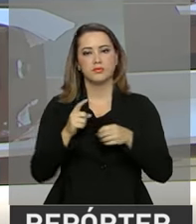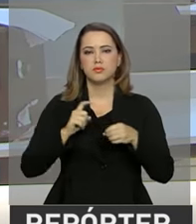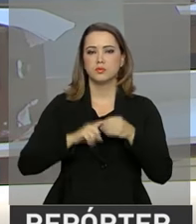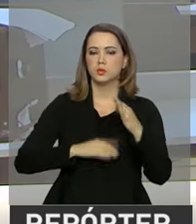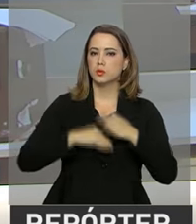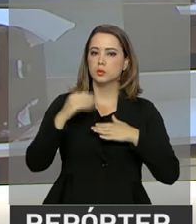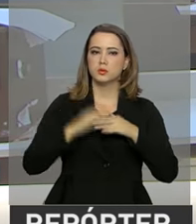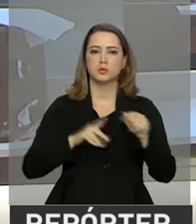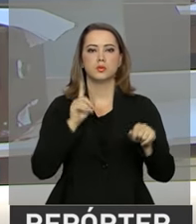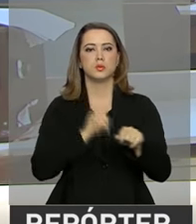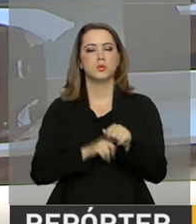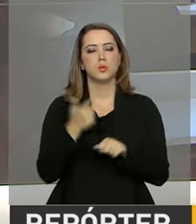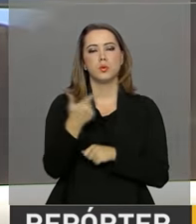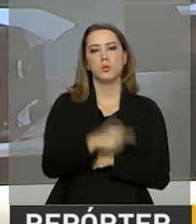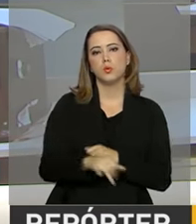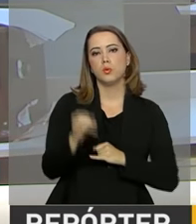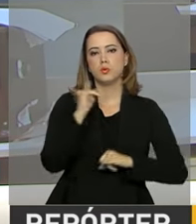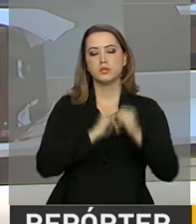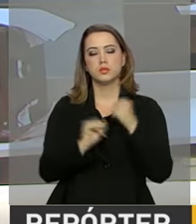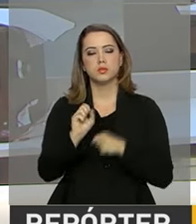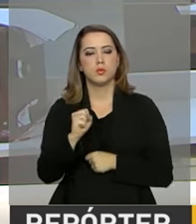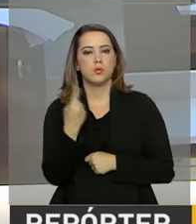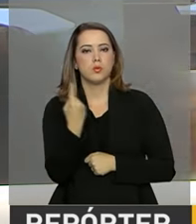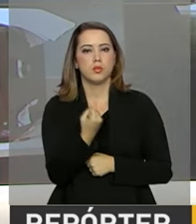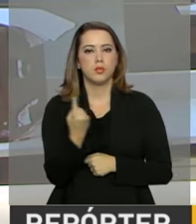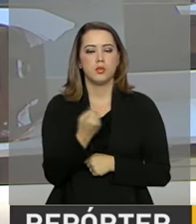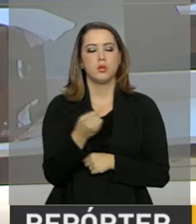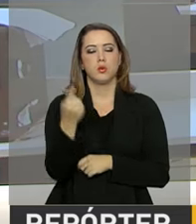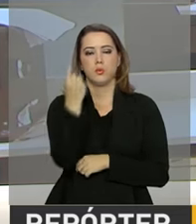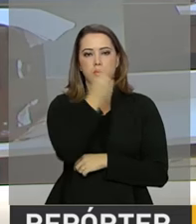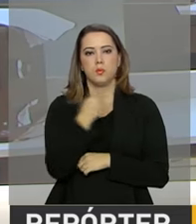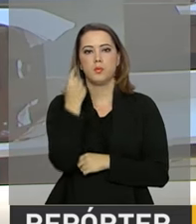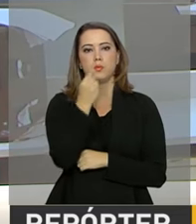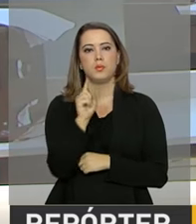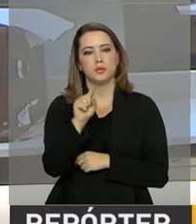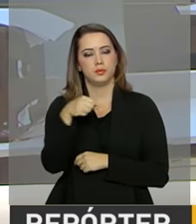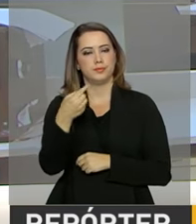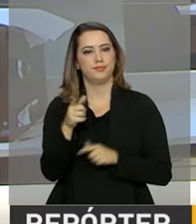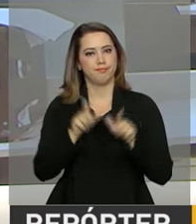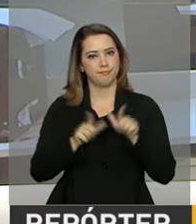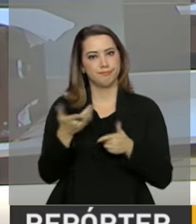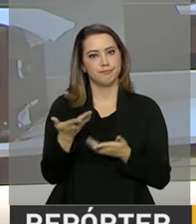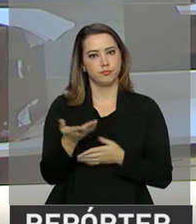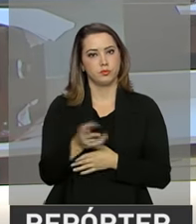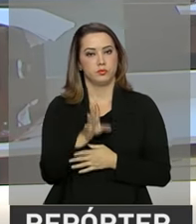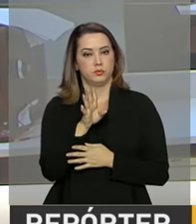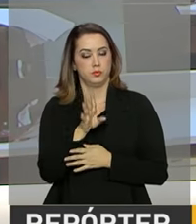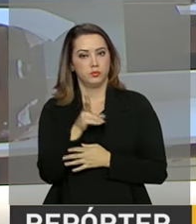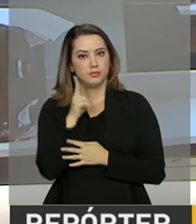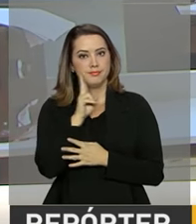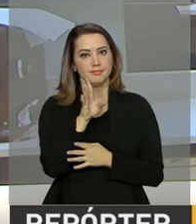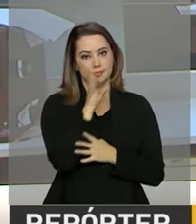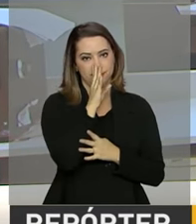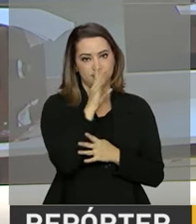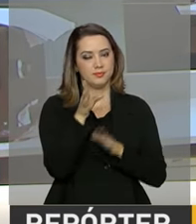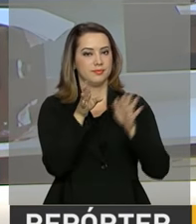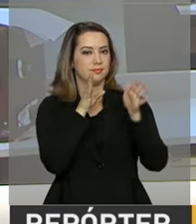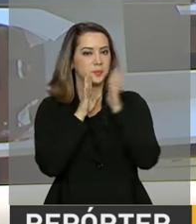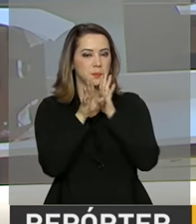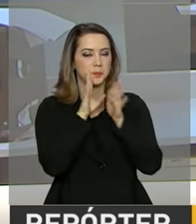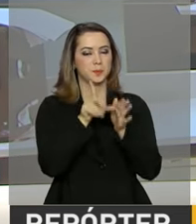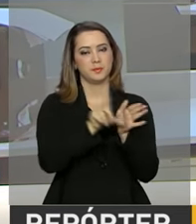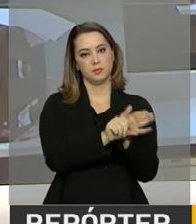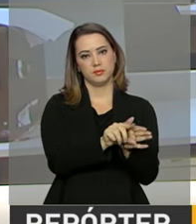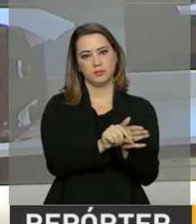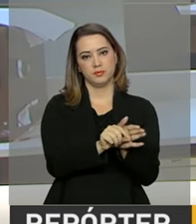qualquer momento com outras informações ou daqui a 1 hora na próxima edição do repórter NBR acompanhe as novidades também nas nossas